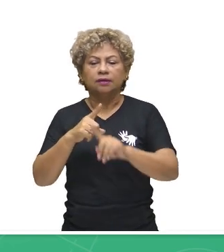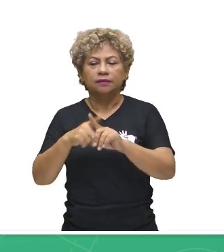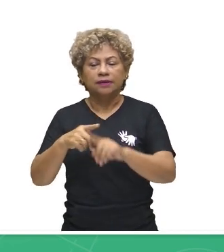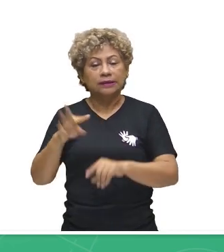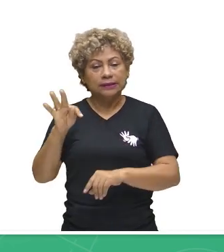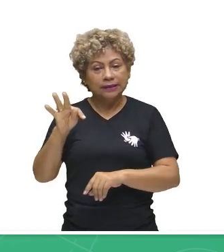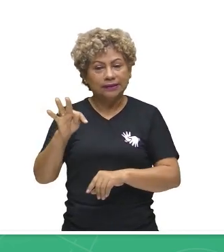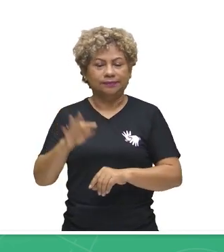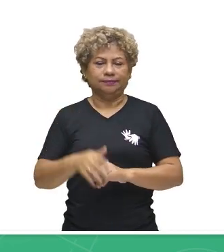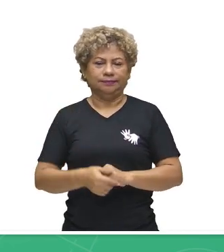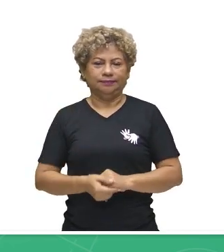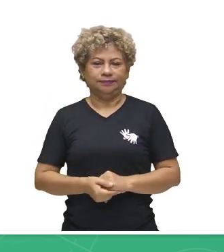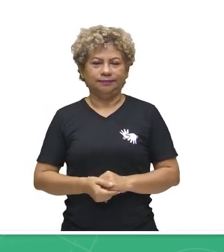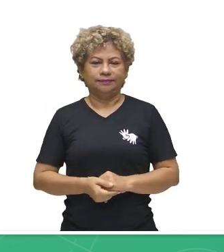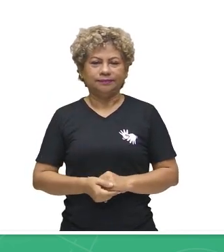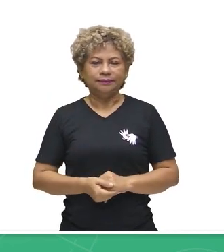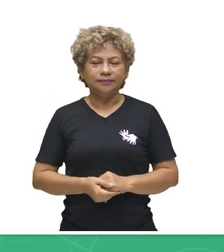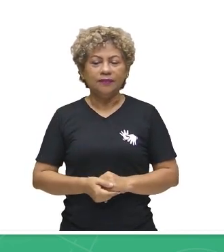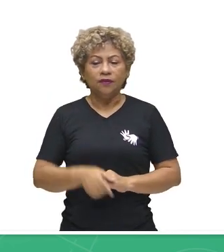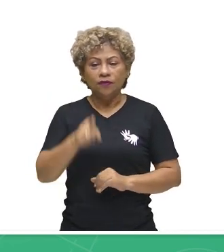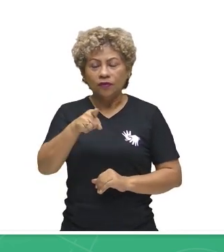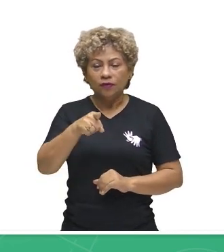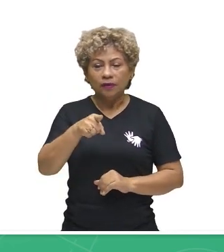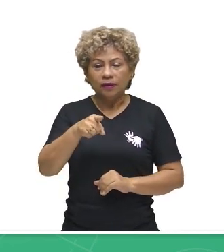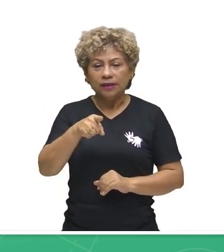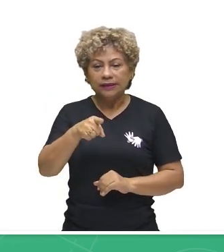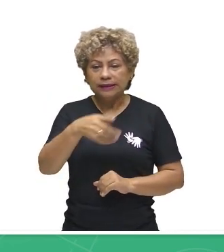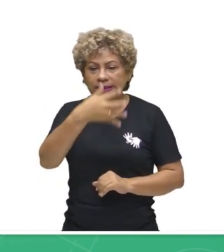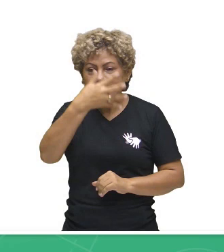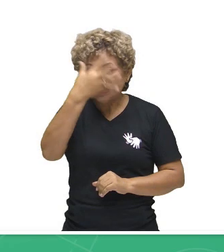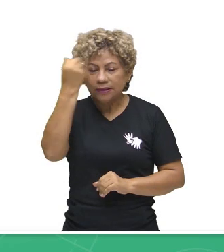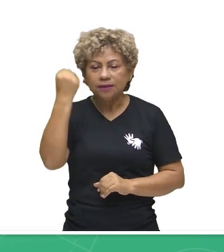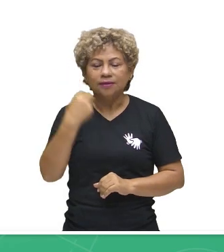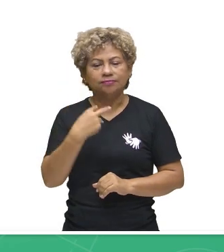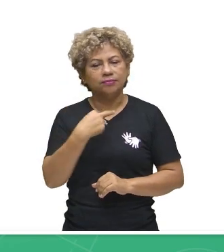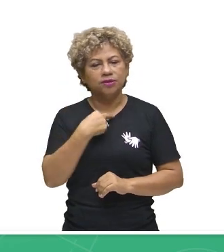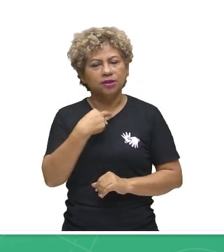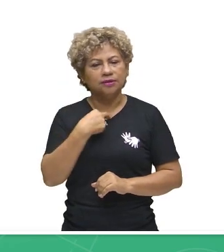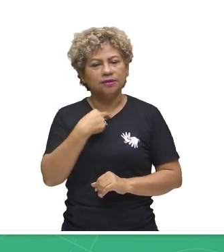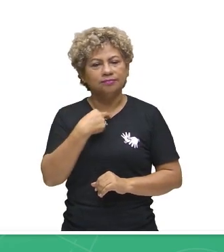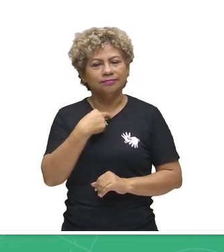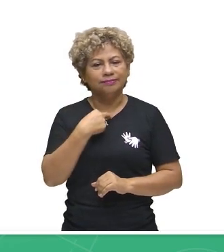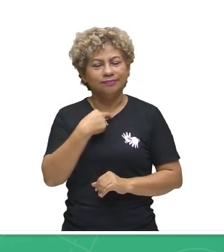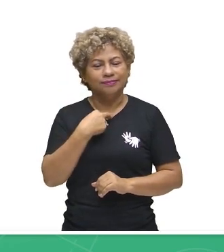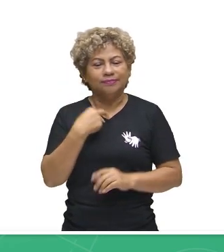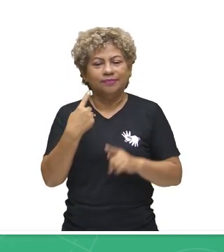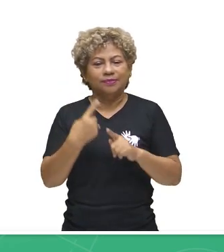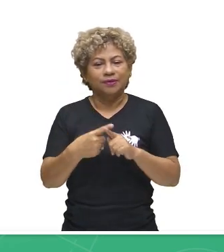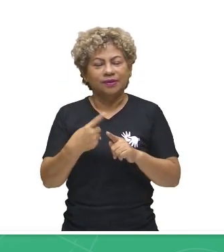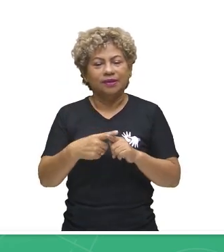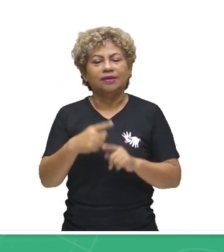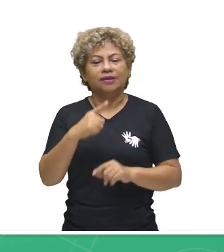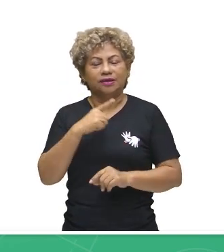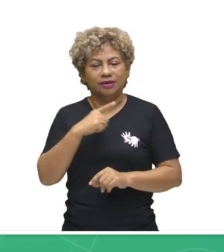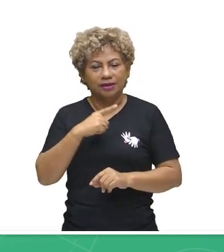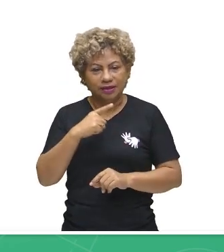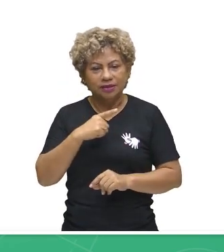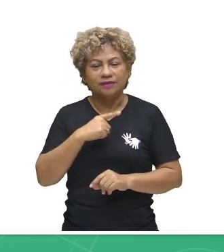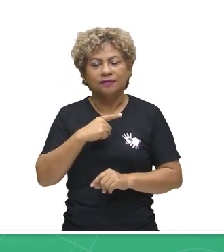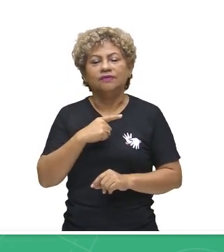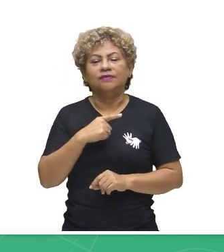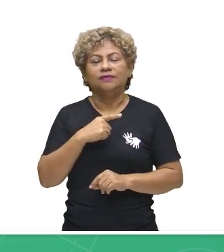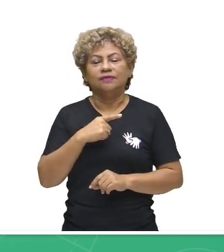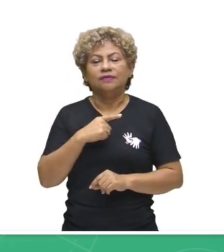velocidade vezes o tempo. Não esqueçam, num instante t qualquer, nós teremos aqui